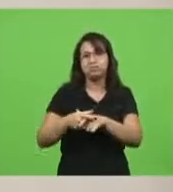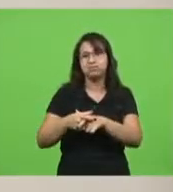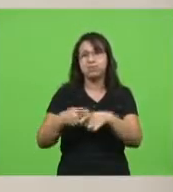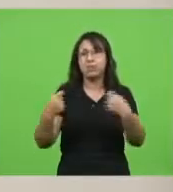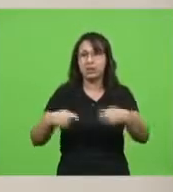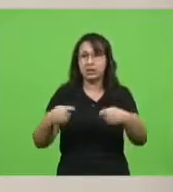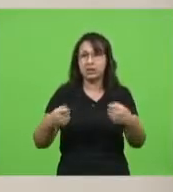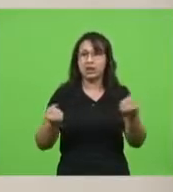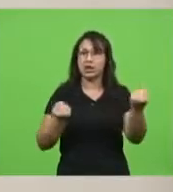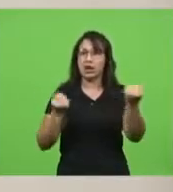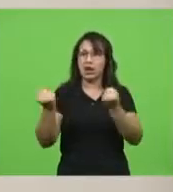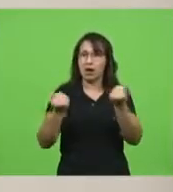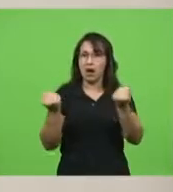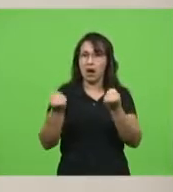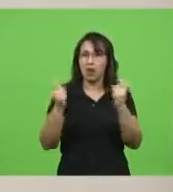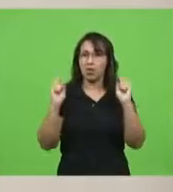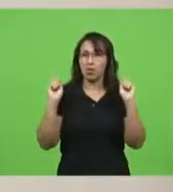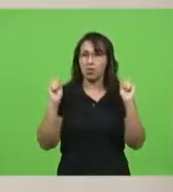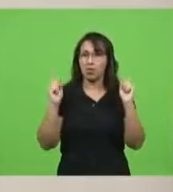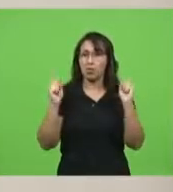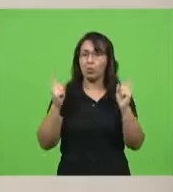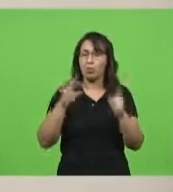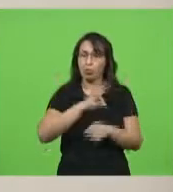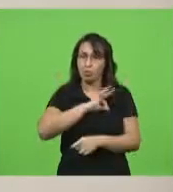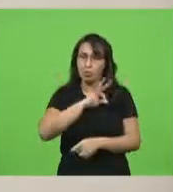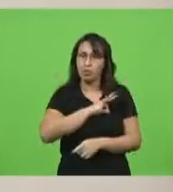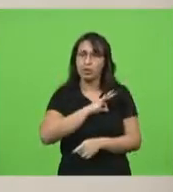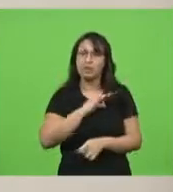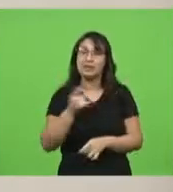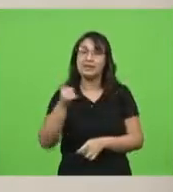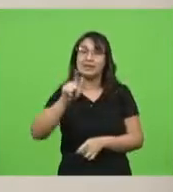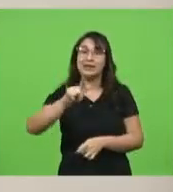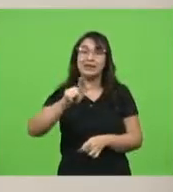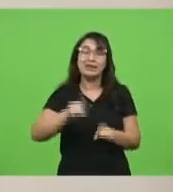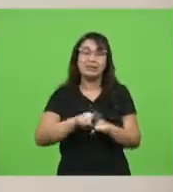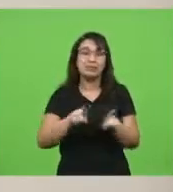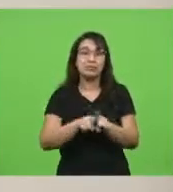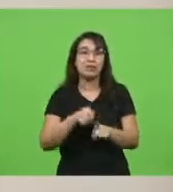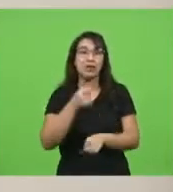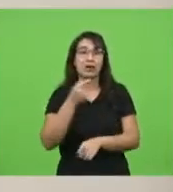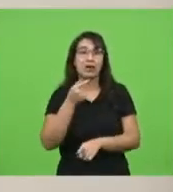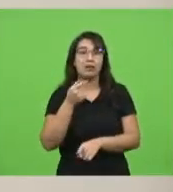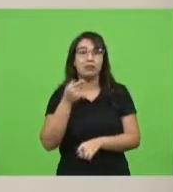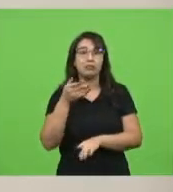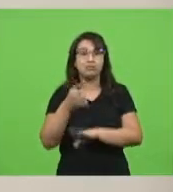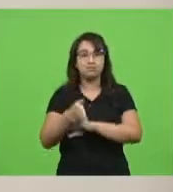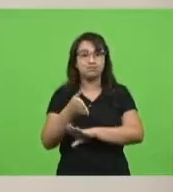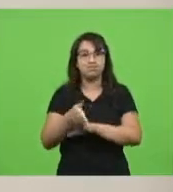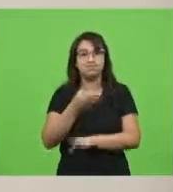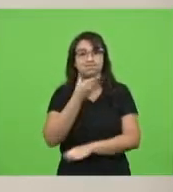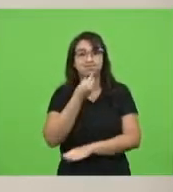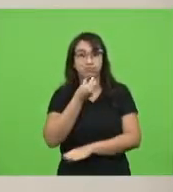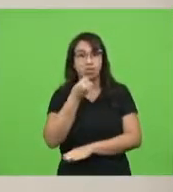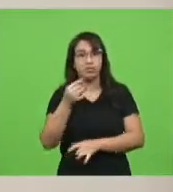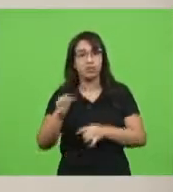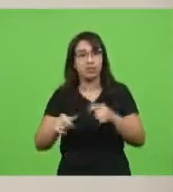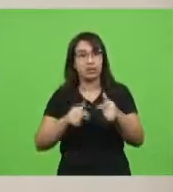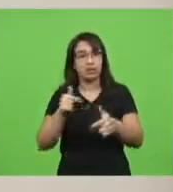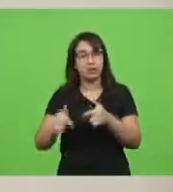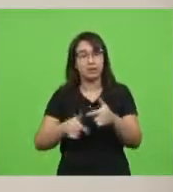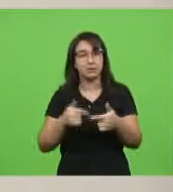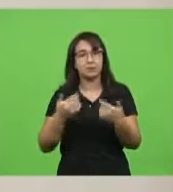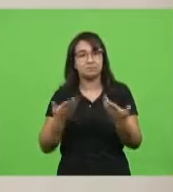veículos, bem como também o número de homens. Esse é o pedido que eu quero deixar neste momento ao